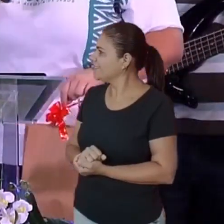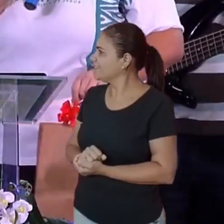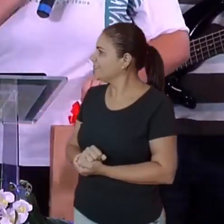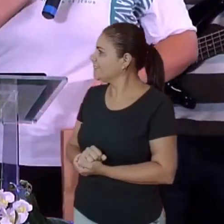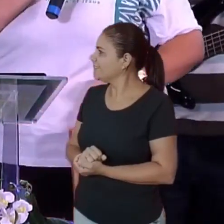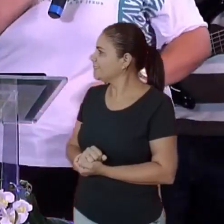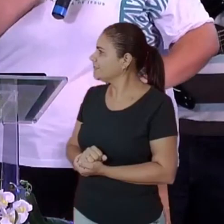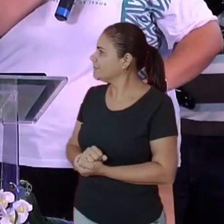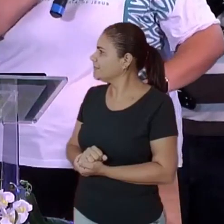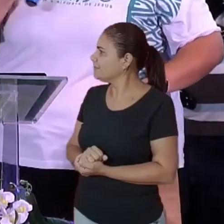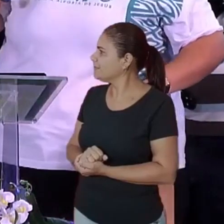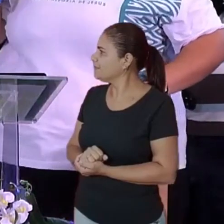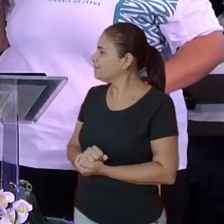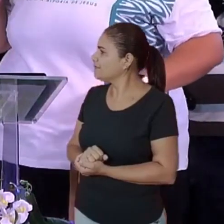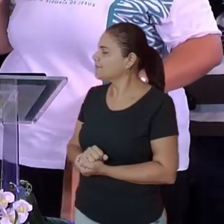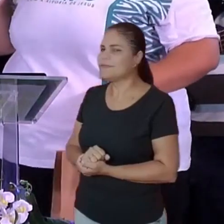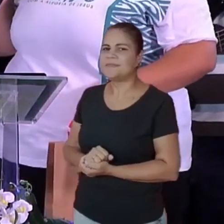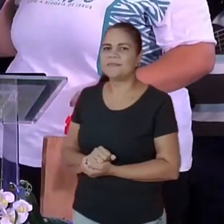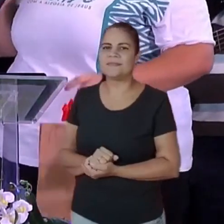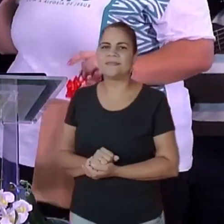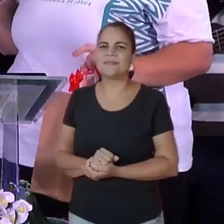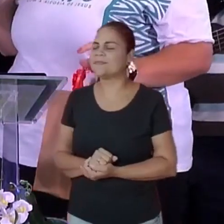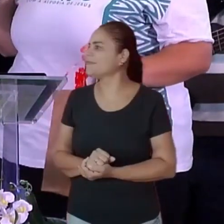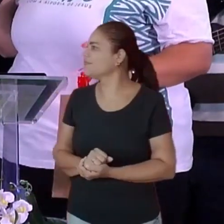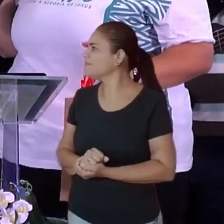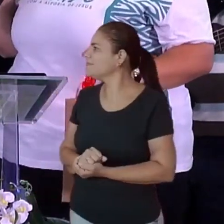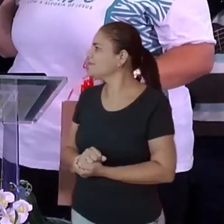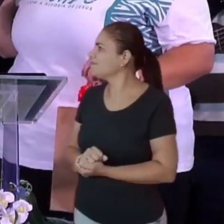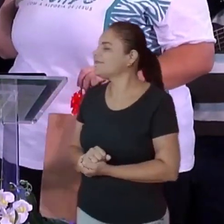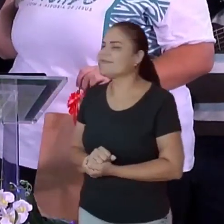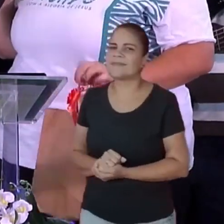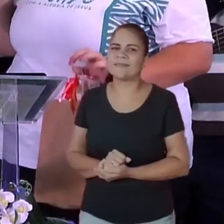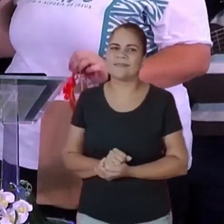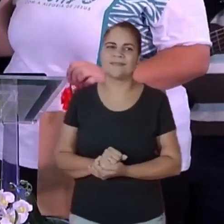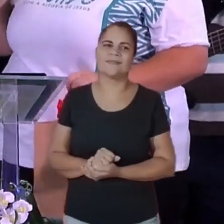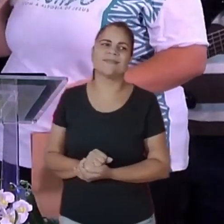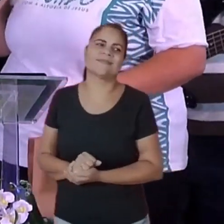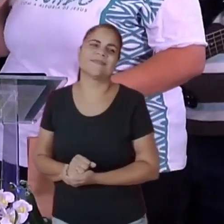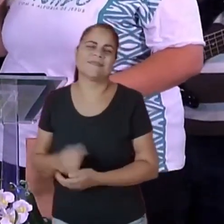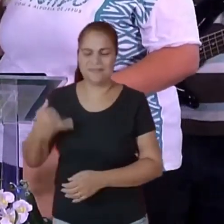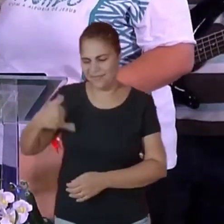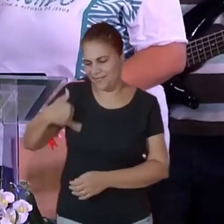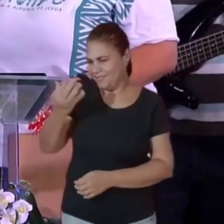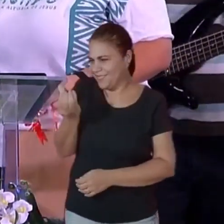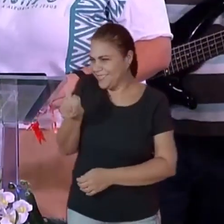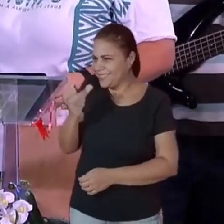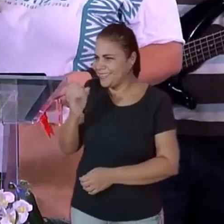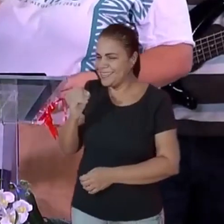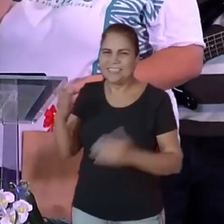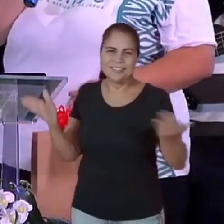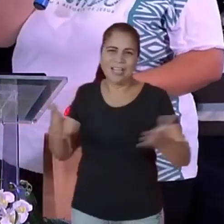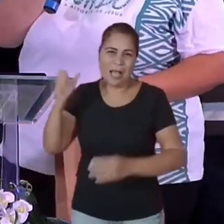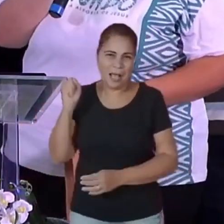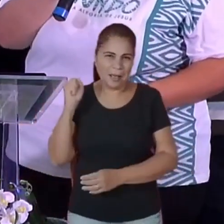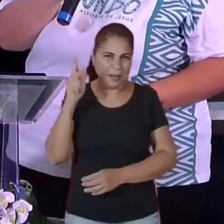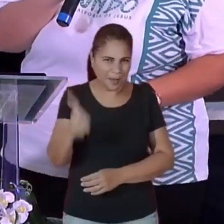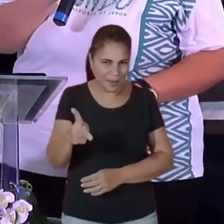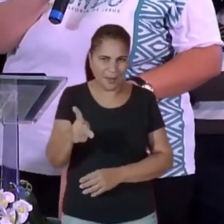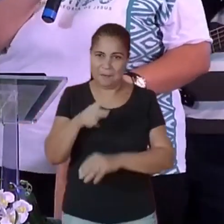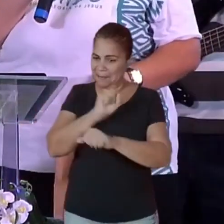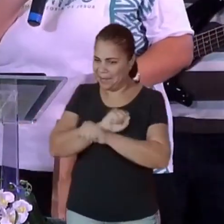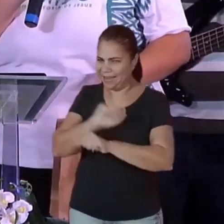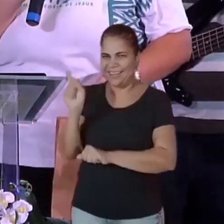Ai, o pastor tá falando aqui que a aposentadoria também saiu essa semana, mas não vai parar não, né, Ana? É voltar pra Guiné, não é isso? Irmãos, que